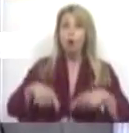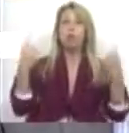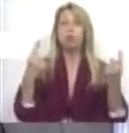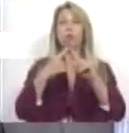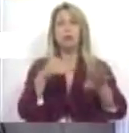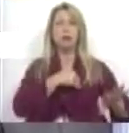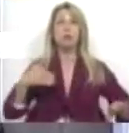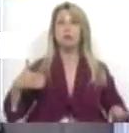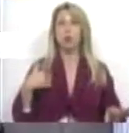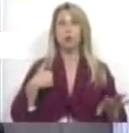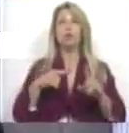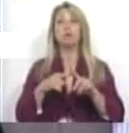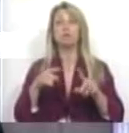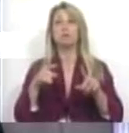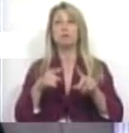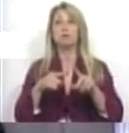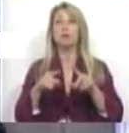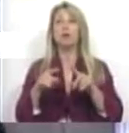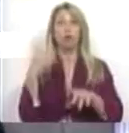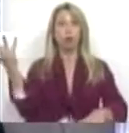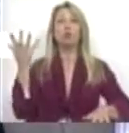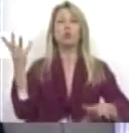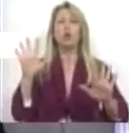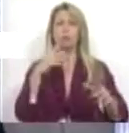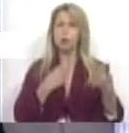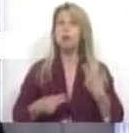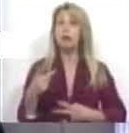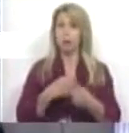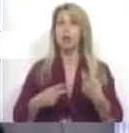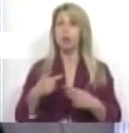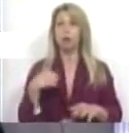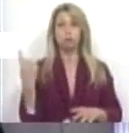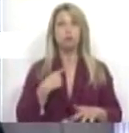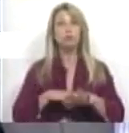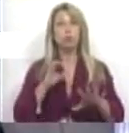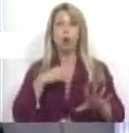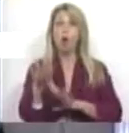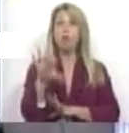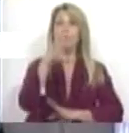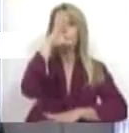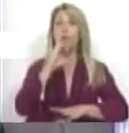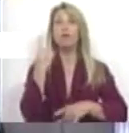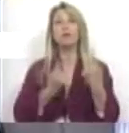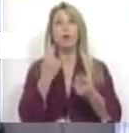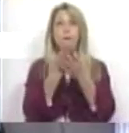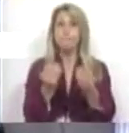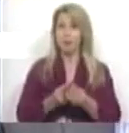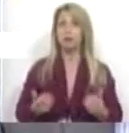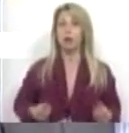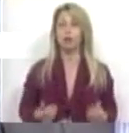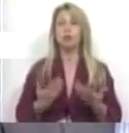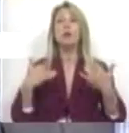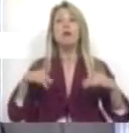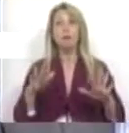cultura e que somos muito críticos das opções do Governo em bastantes destas matérias. E é certo que são escassas